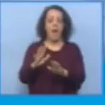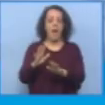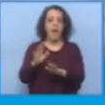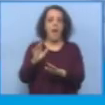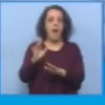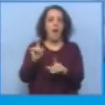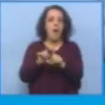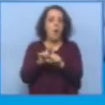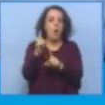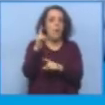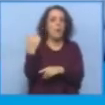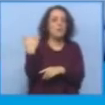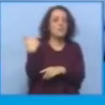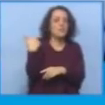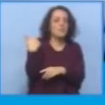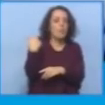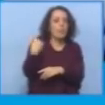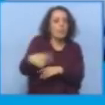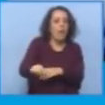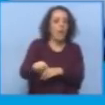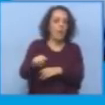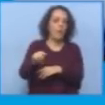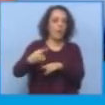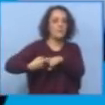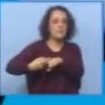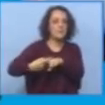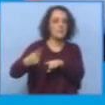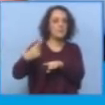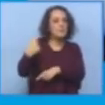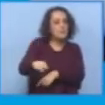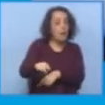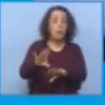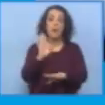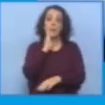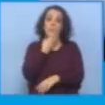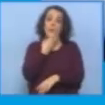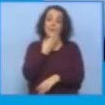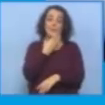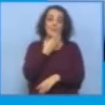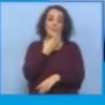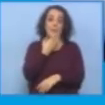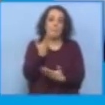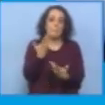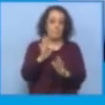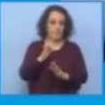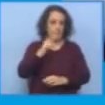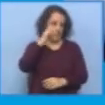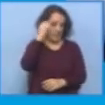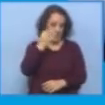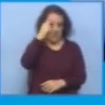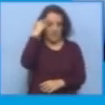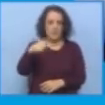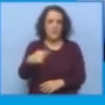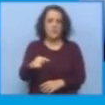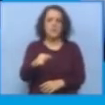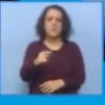está, há sempre essa capacidade. Depende depois muito, agora não poder, eu acho que é difícil falar da